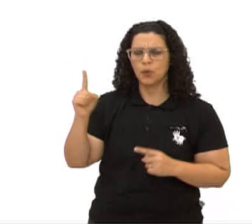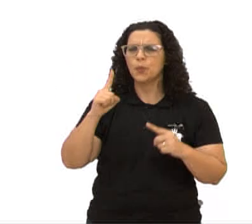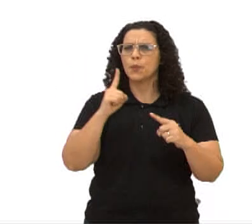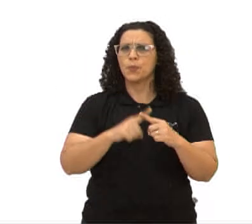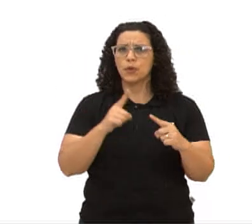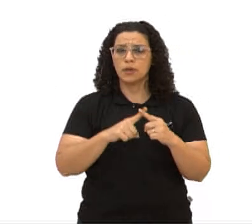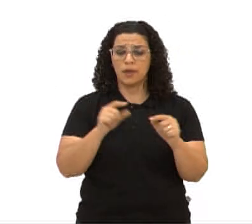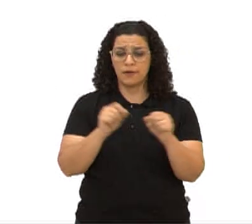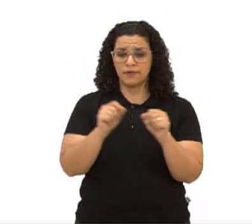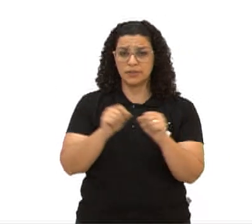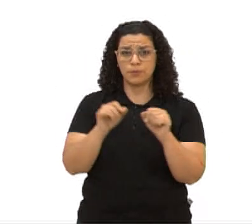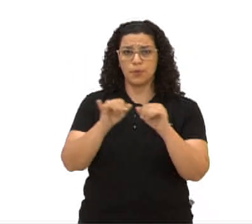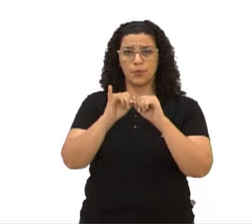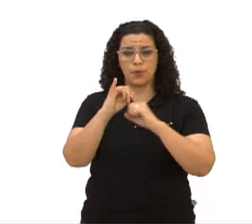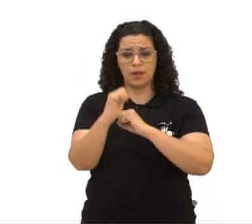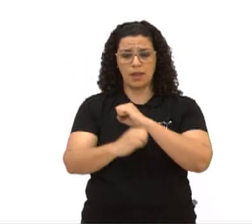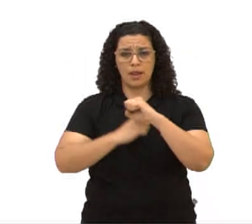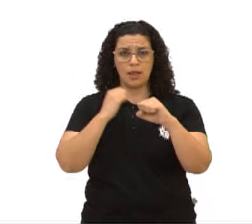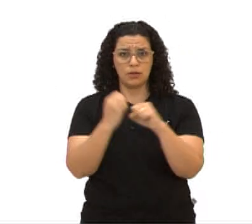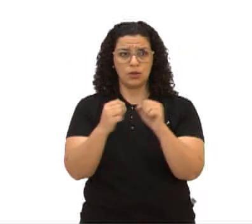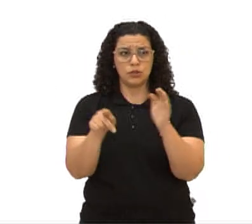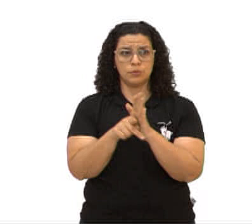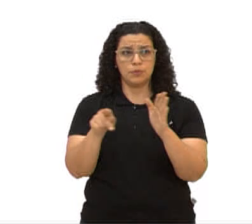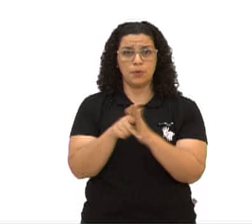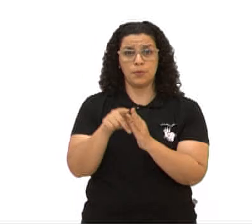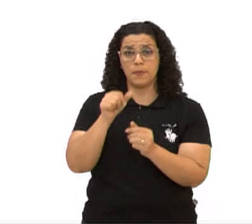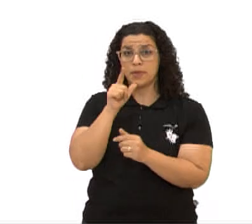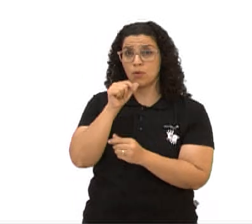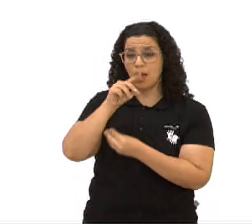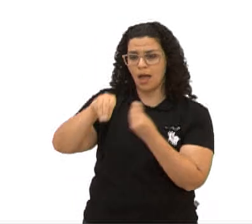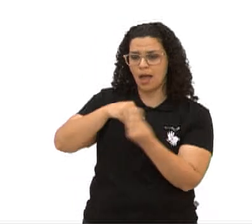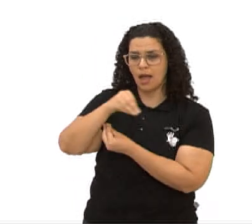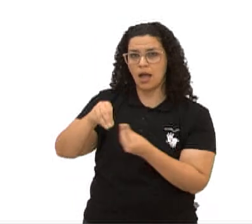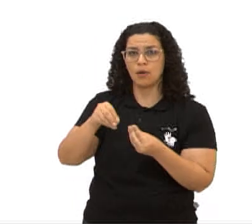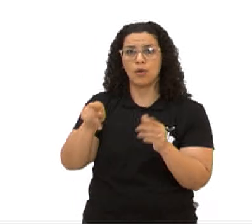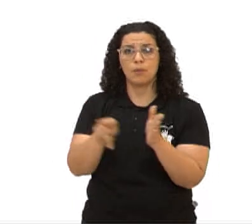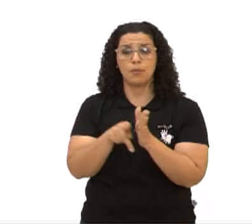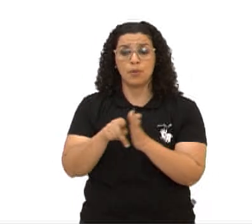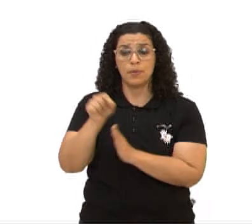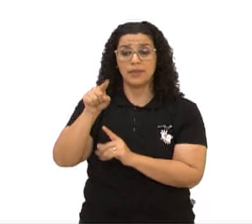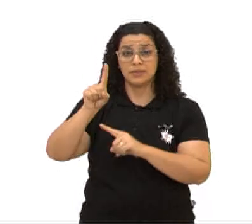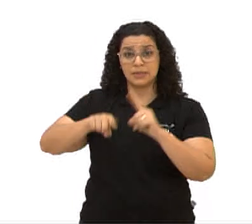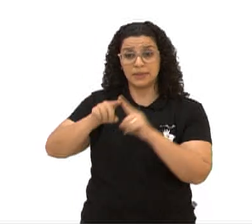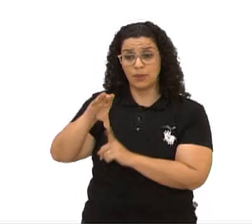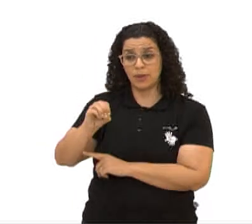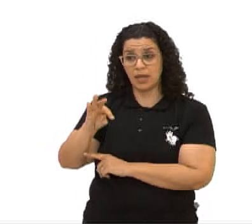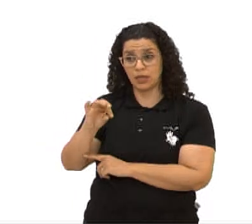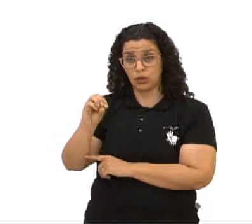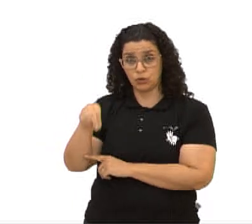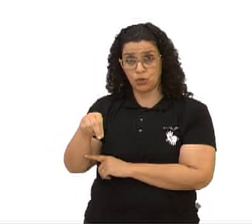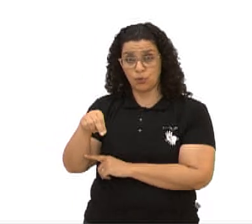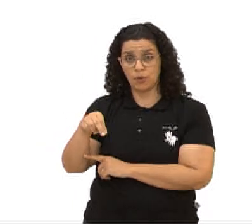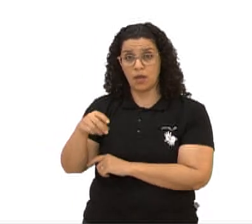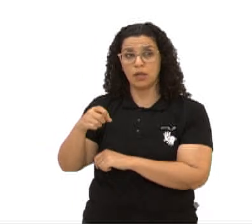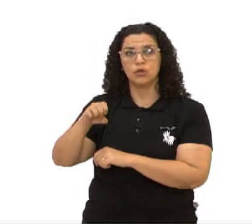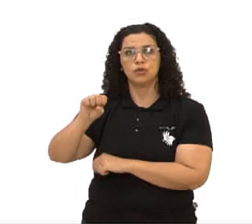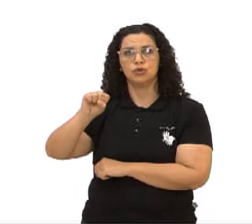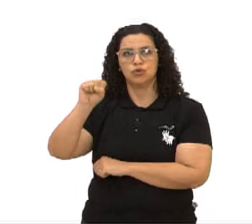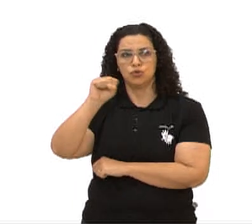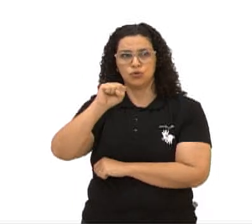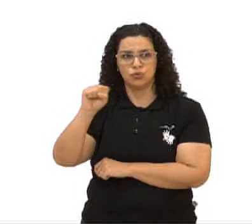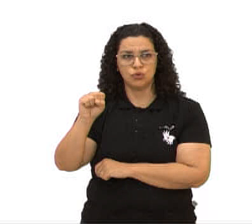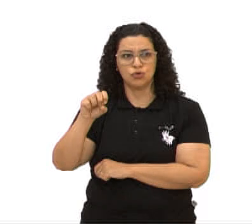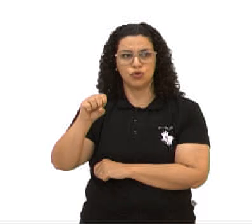Porque ao realizar a eletrólise de uma solução aquosa de um eletrólito cujo cátion seja sódio,